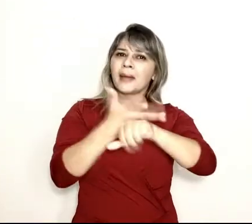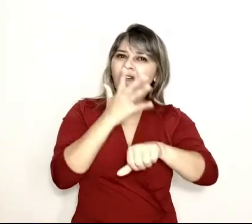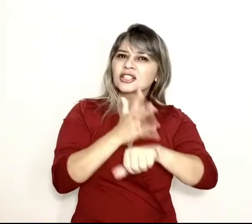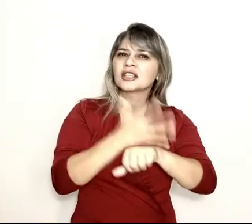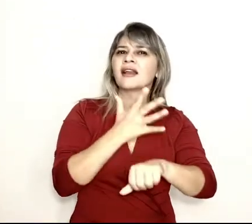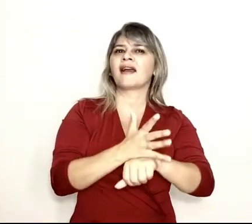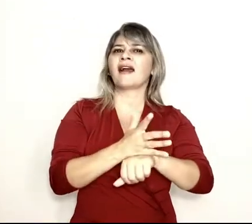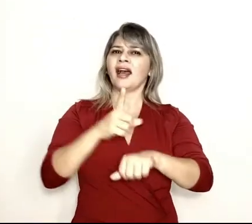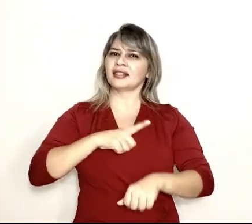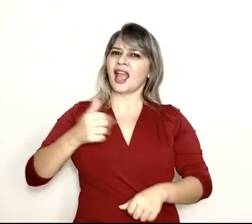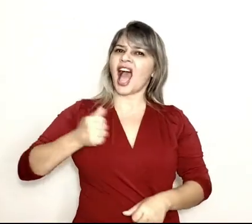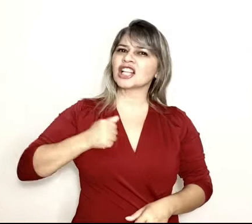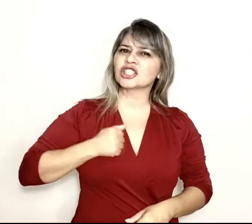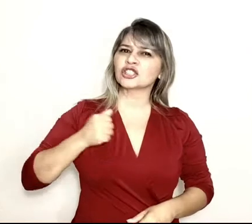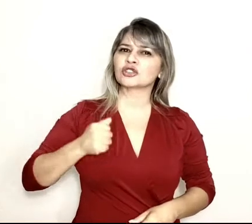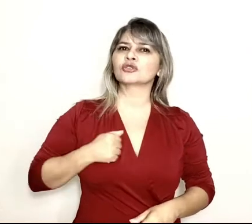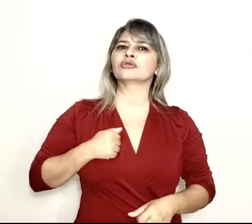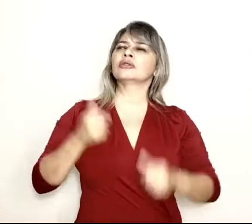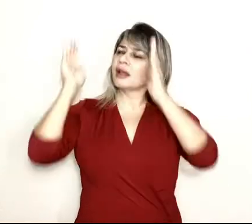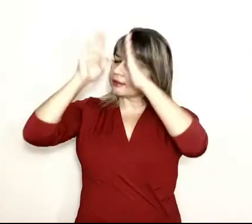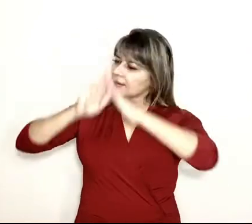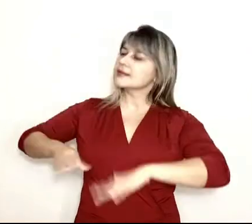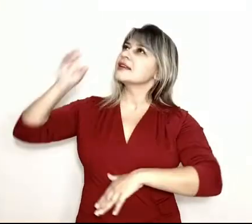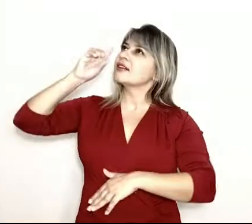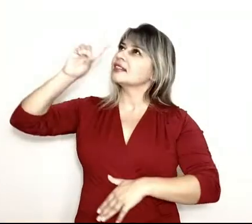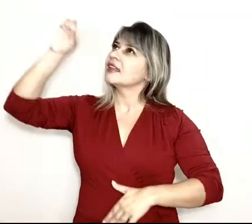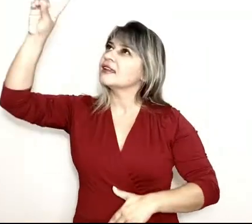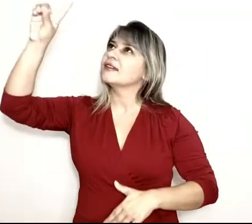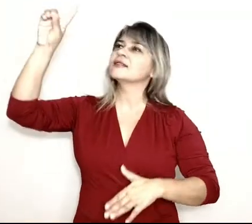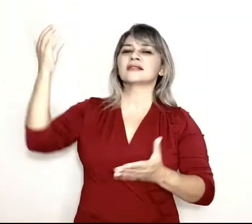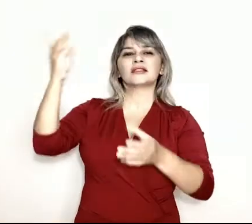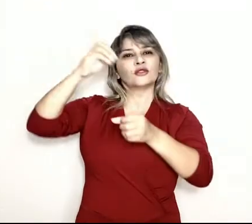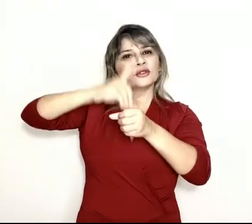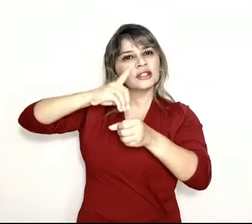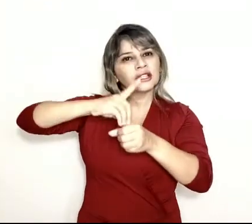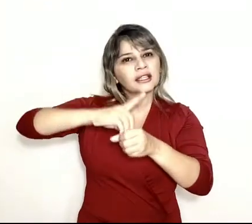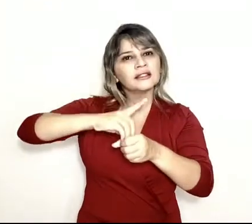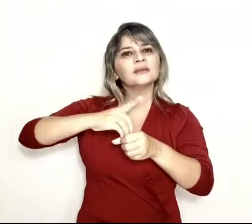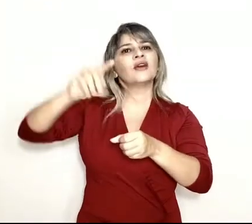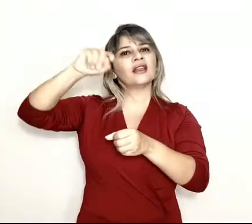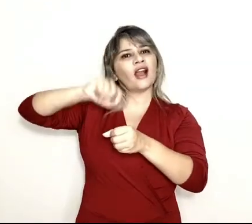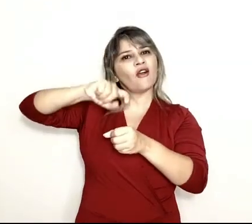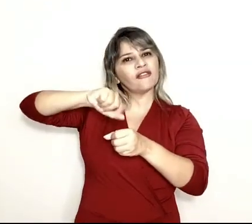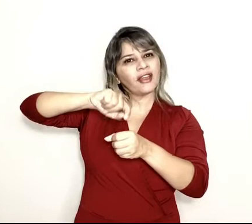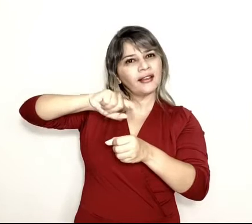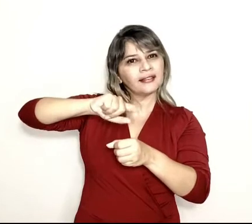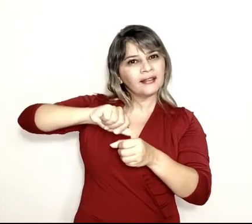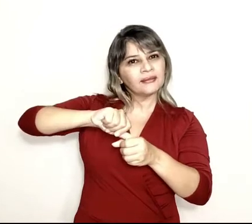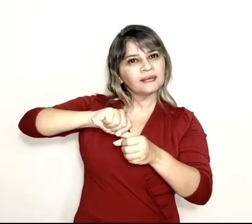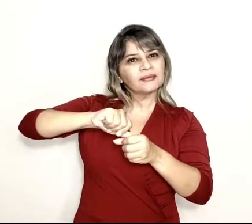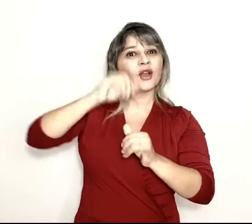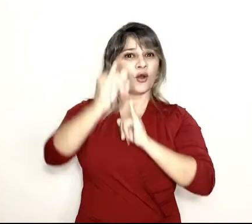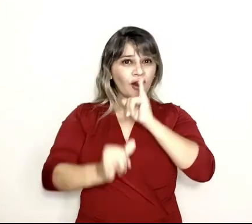exercer esse ato de adoração, entregando a Deus os dízimos e as ofertas, de